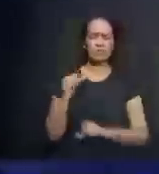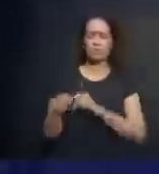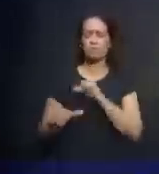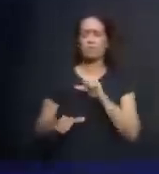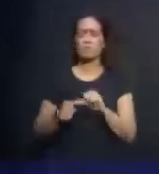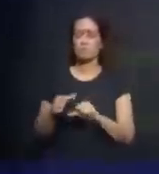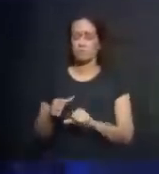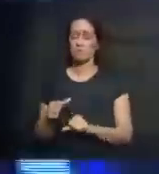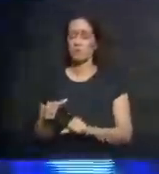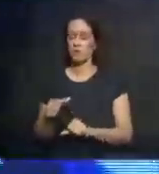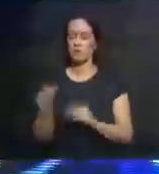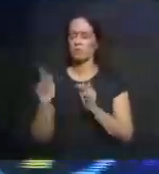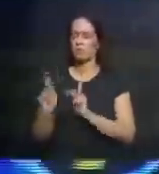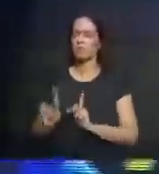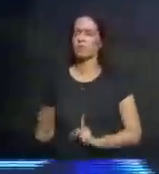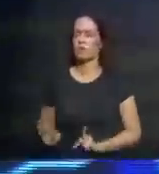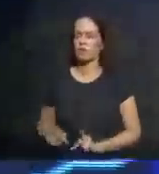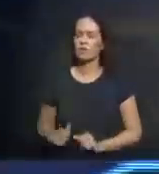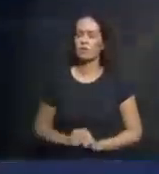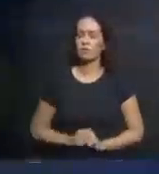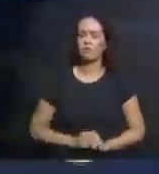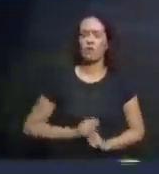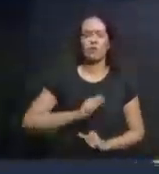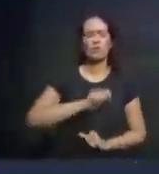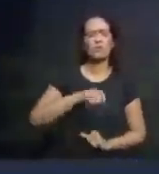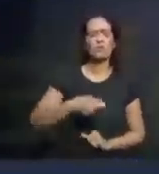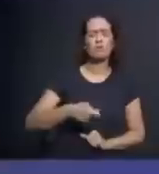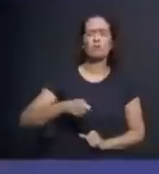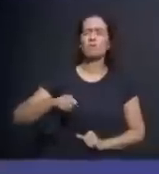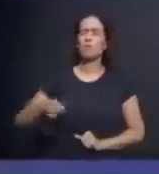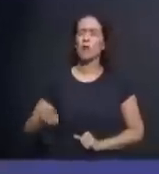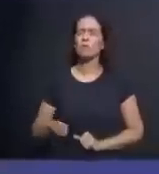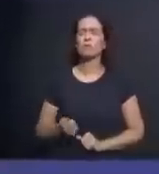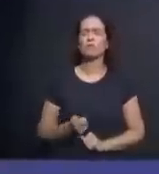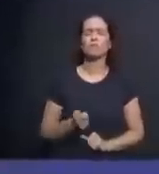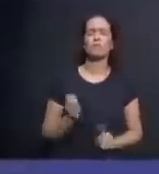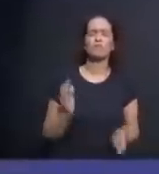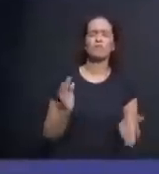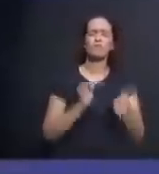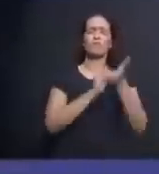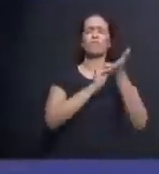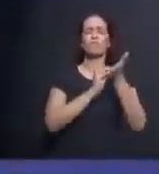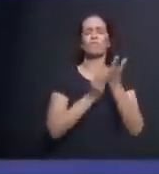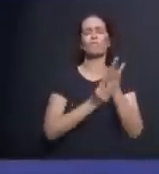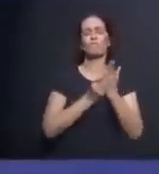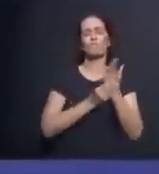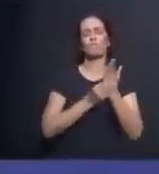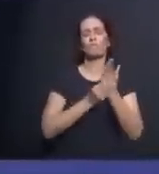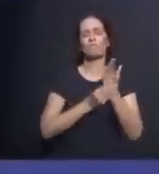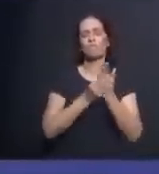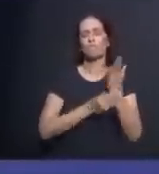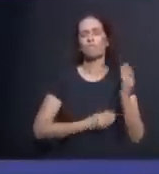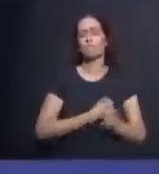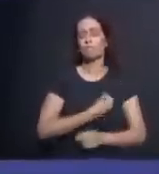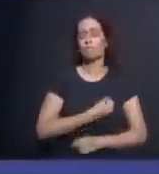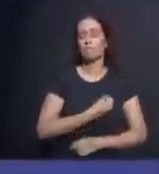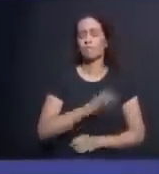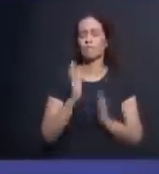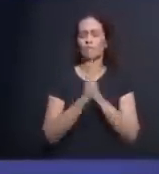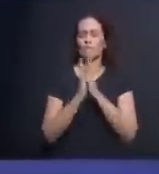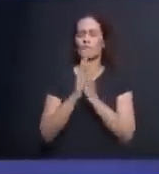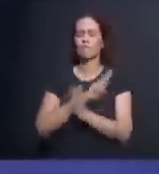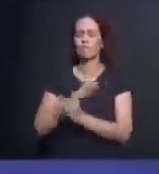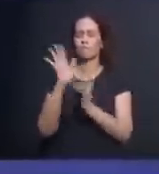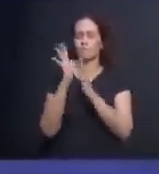Deus. Escreva o nome deles no livro da vida. É o que eu oro em nome de Jesus. Amém